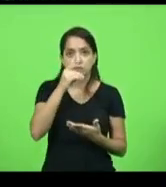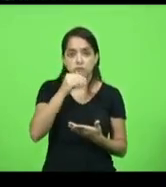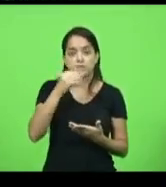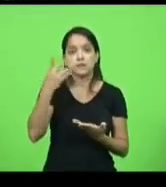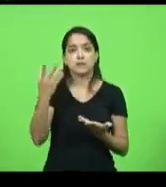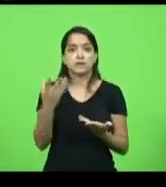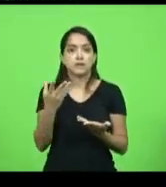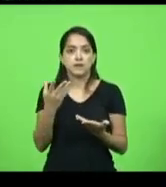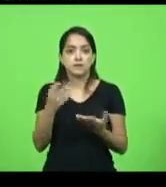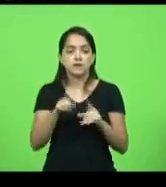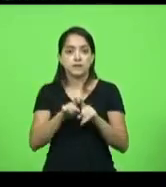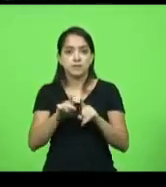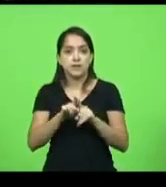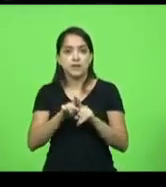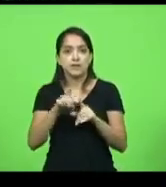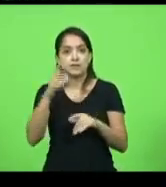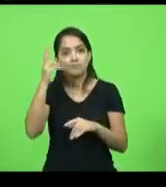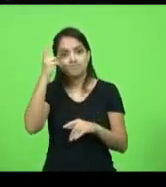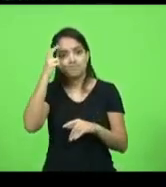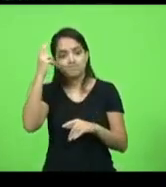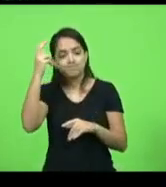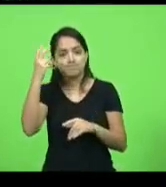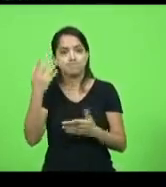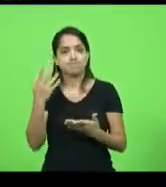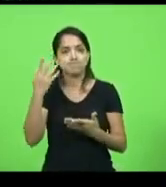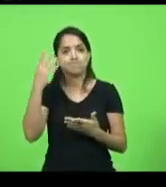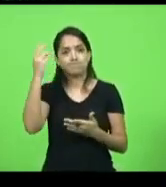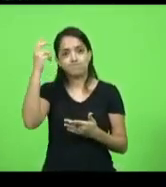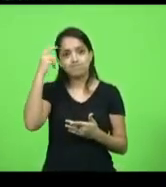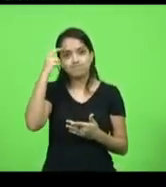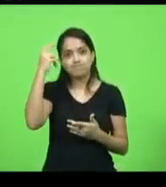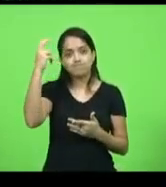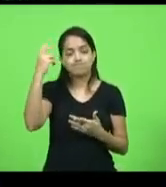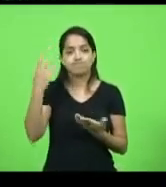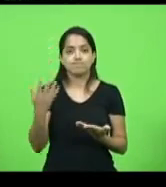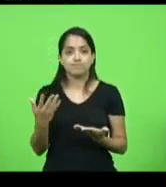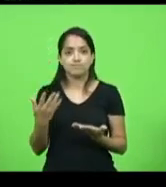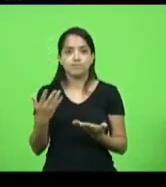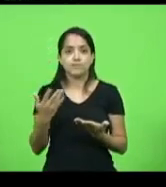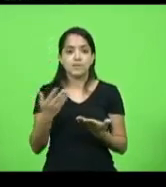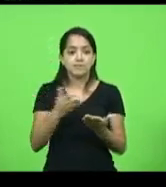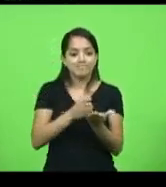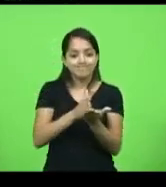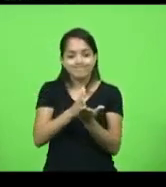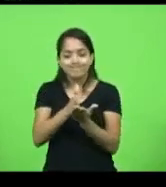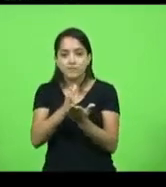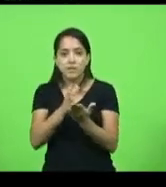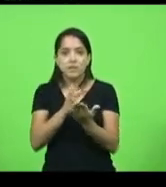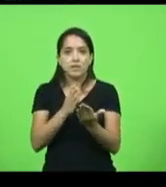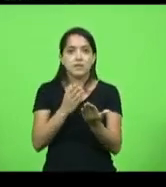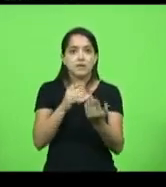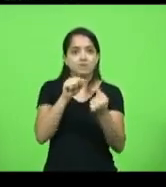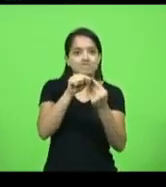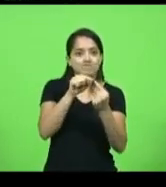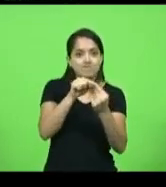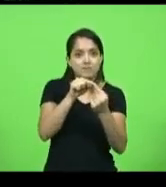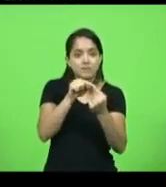sabedoria, tentando encontrar aqui dentro desse parlamento um caminho para que nós possamos